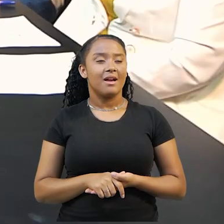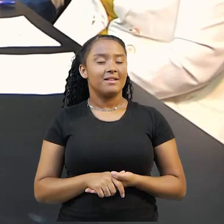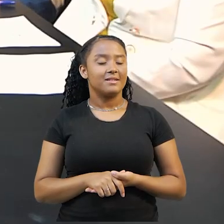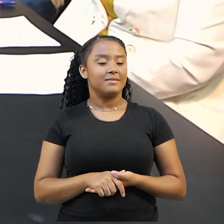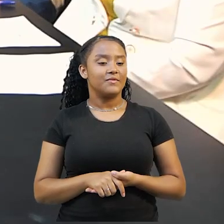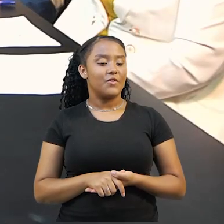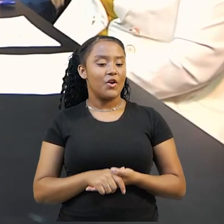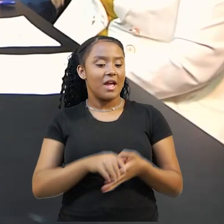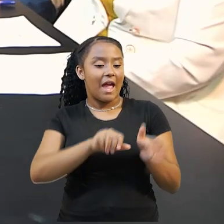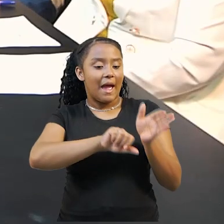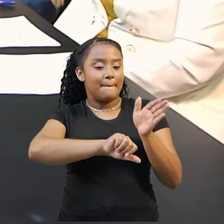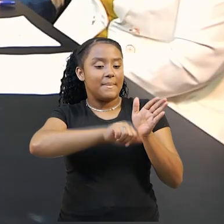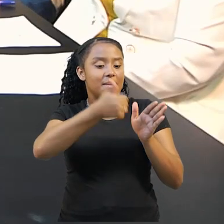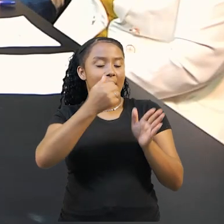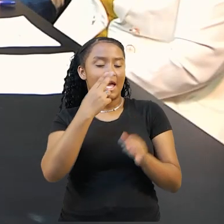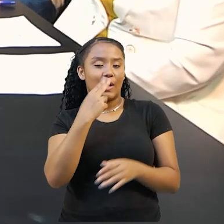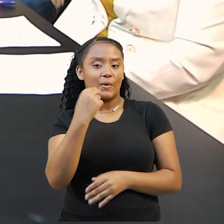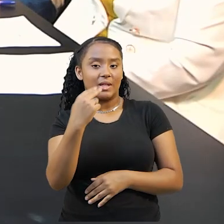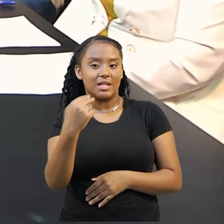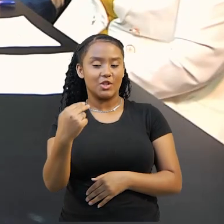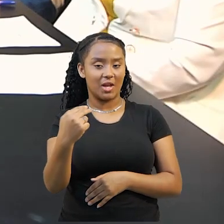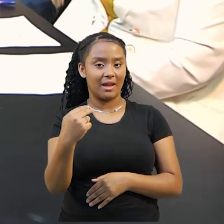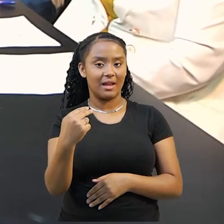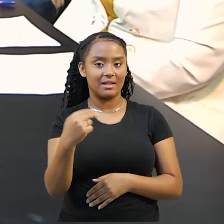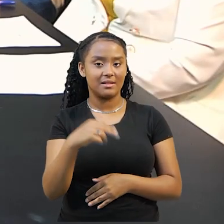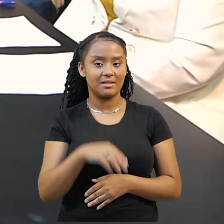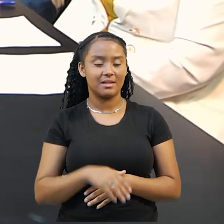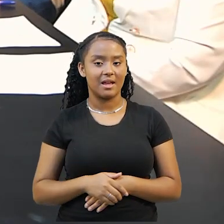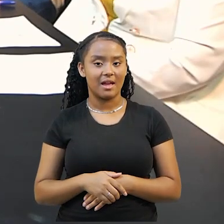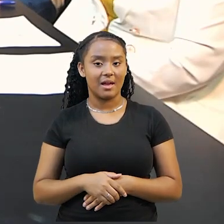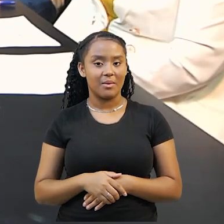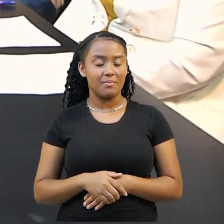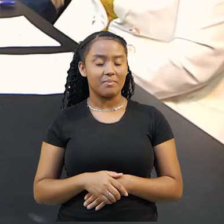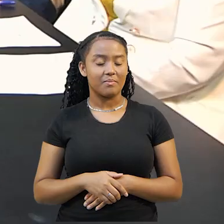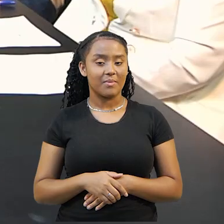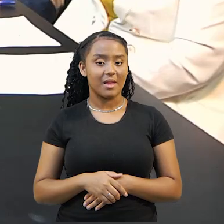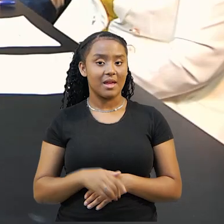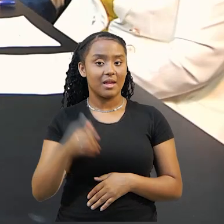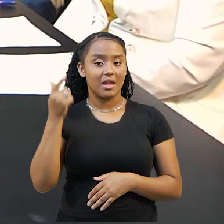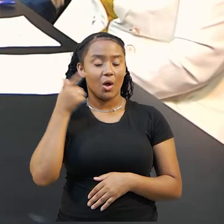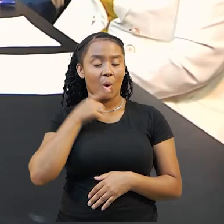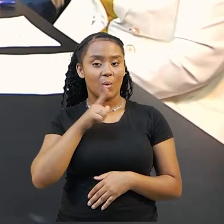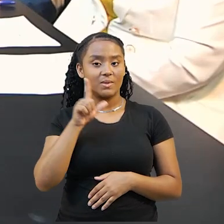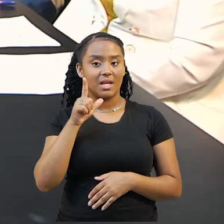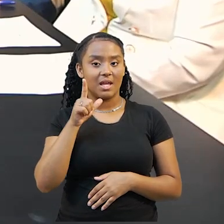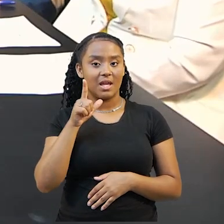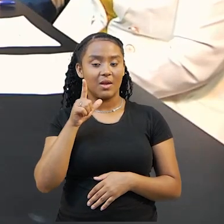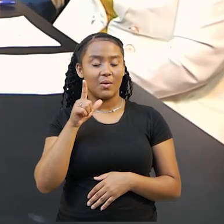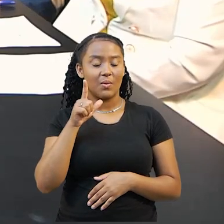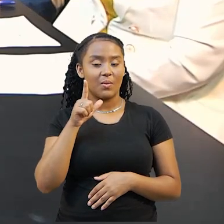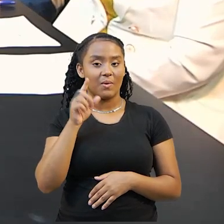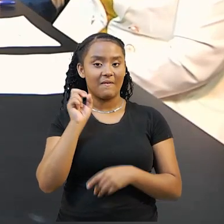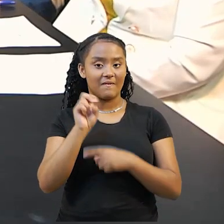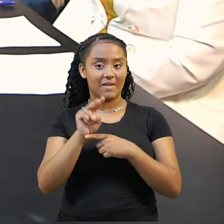Foi o que te levou a ser a primeira nutricionista eleita para dirigir a Faculdade de Medicina da